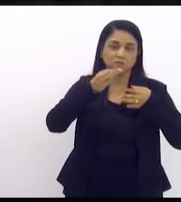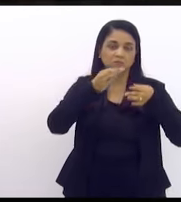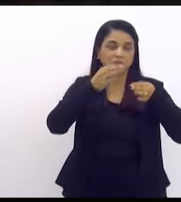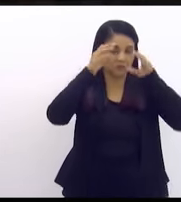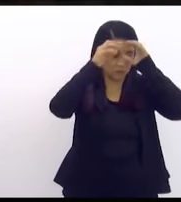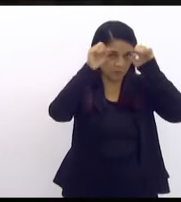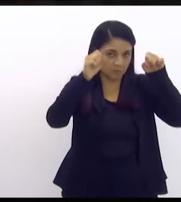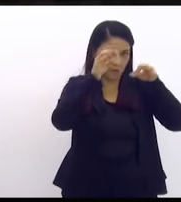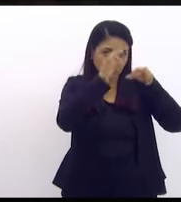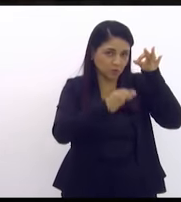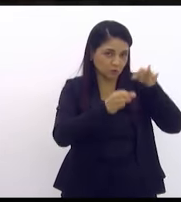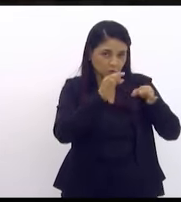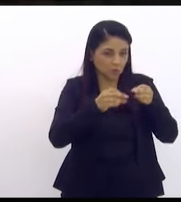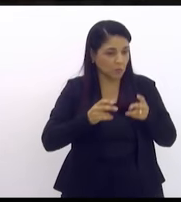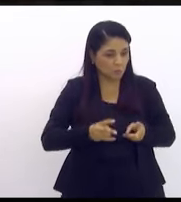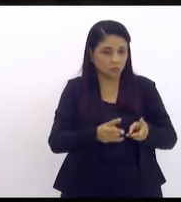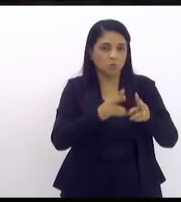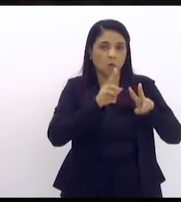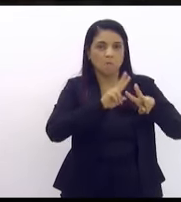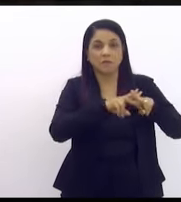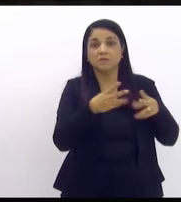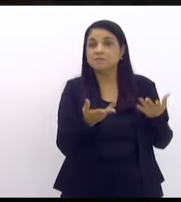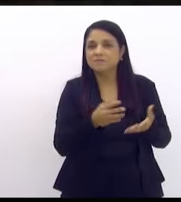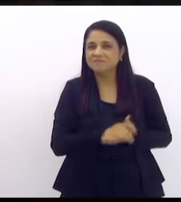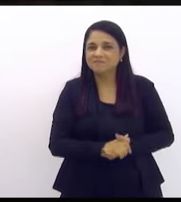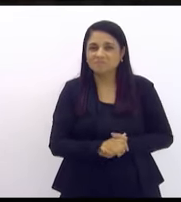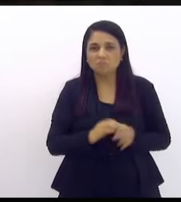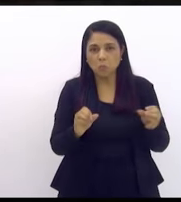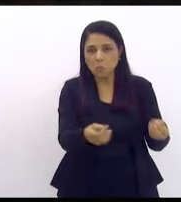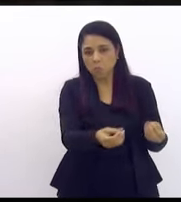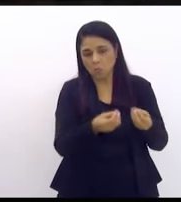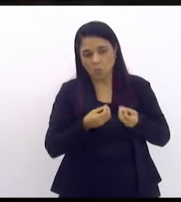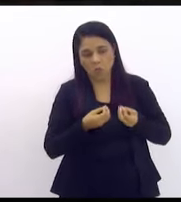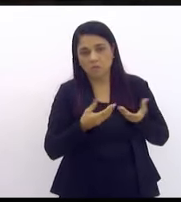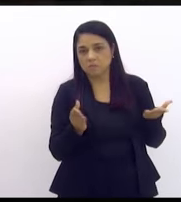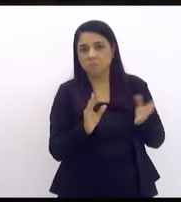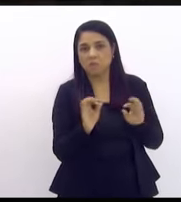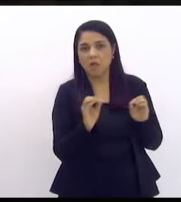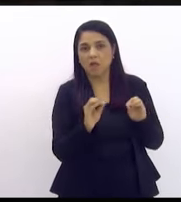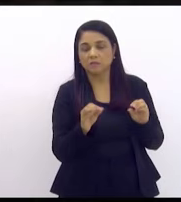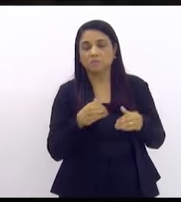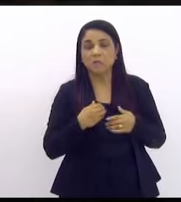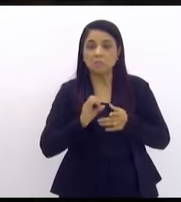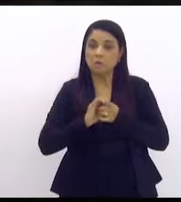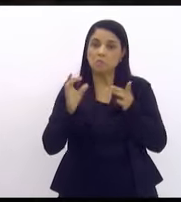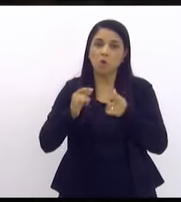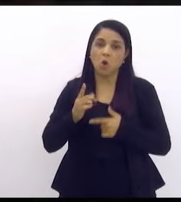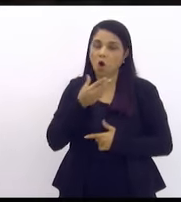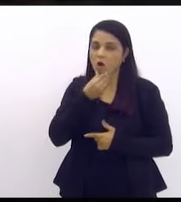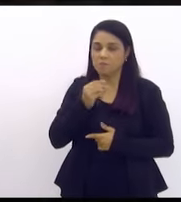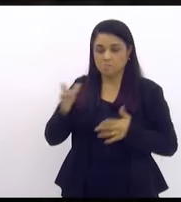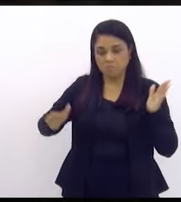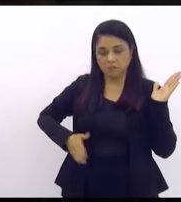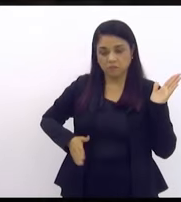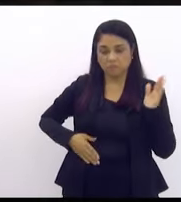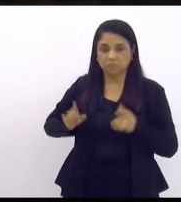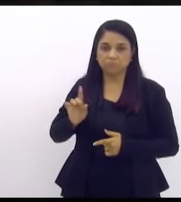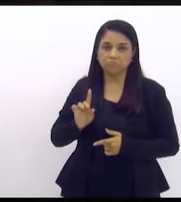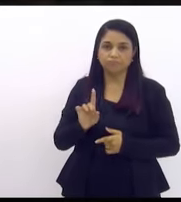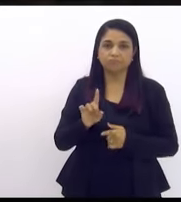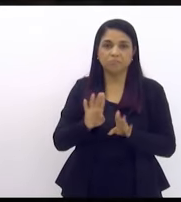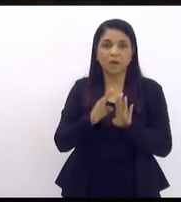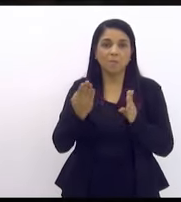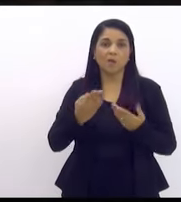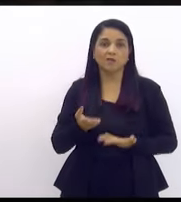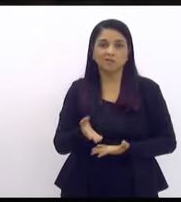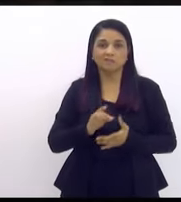para mantê-lo preso. Mas volto a continuar a matéria daqui a pouquinho, quando a senhora botar para discutir o PED.